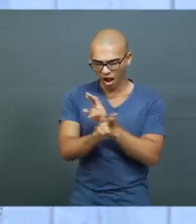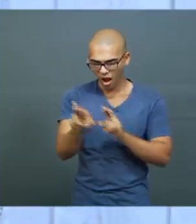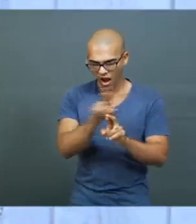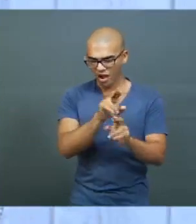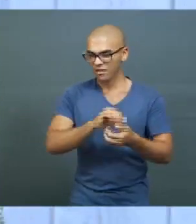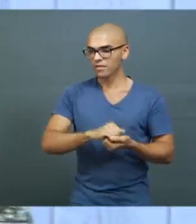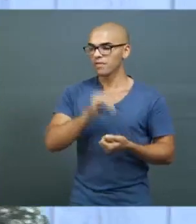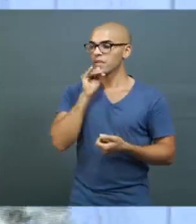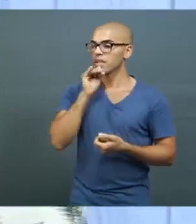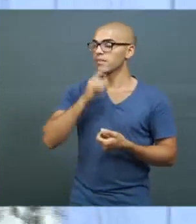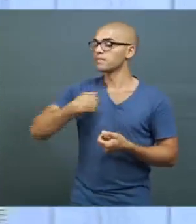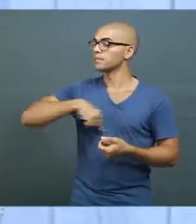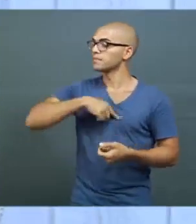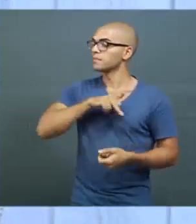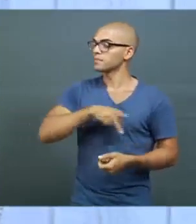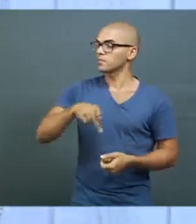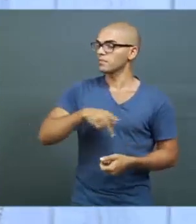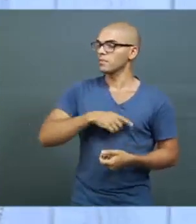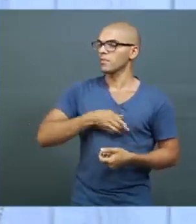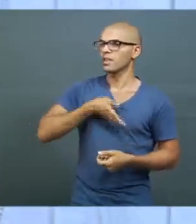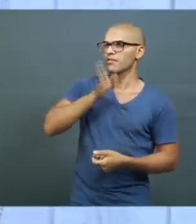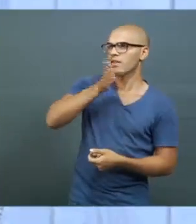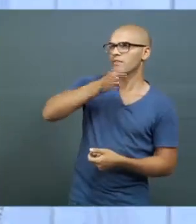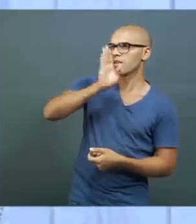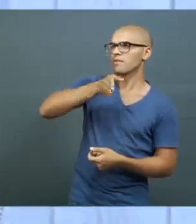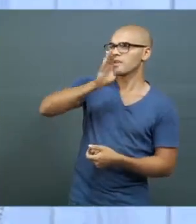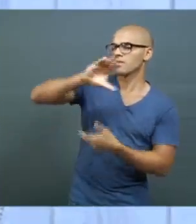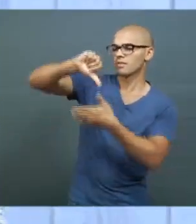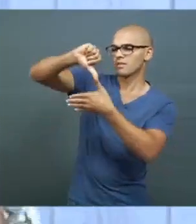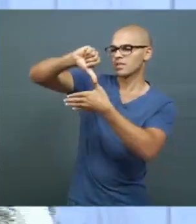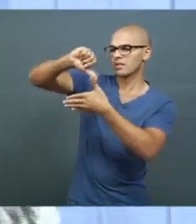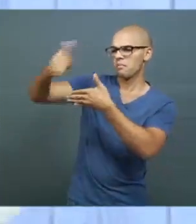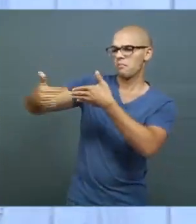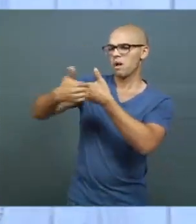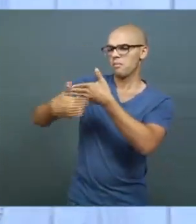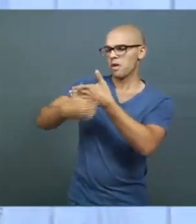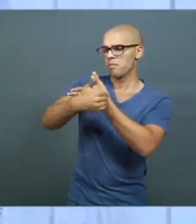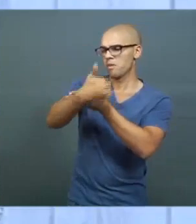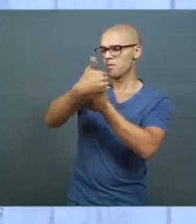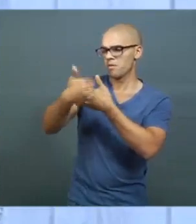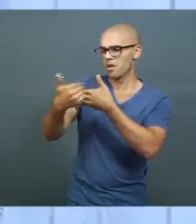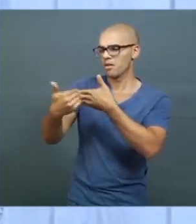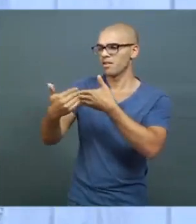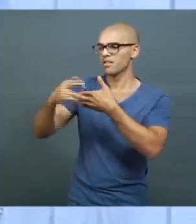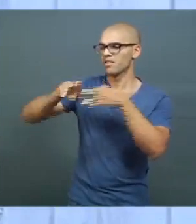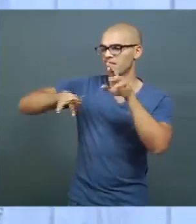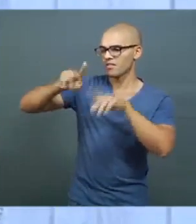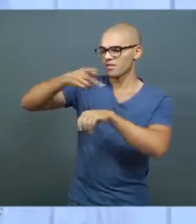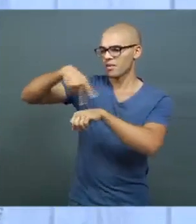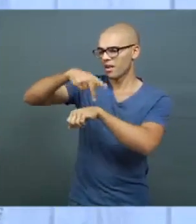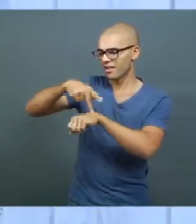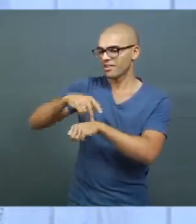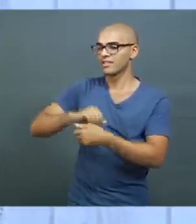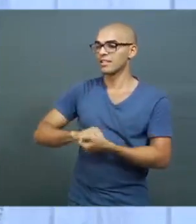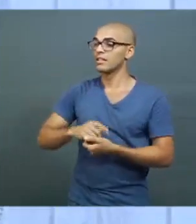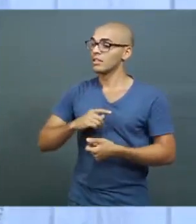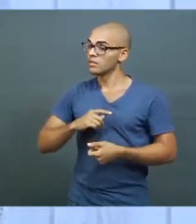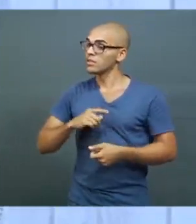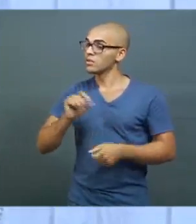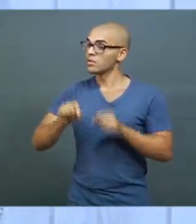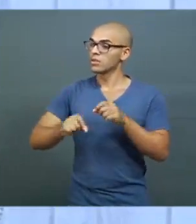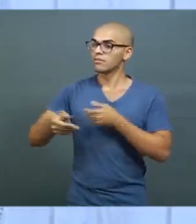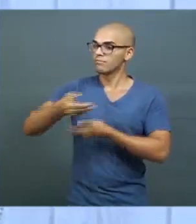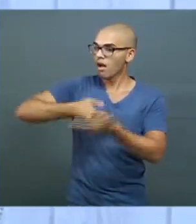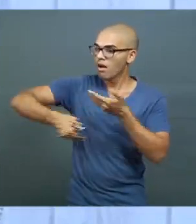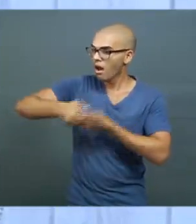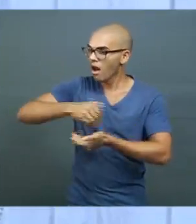América Latina também, que foram fazer pesquisas na América Latina, enfim, a gente, no mestrado, a gente já tem um fluxo, inclusive, de América Latina, né, de